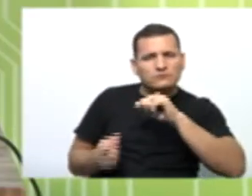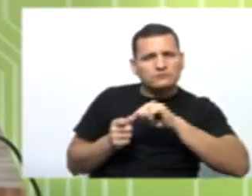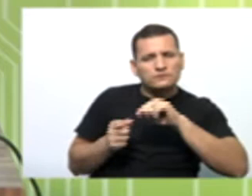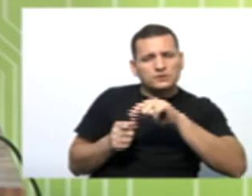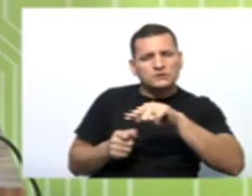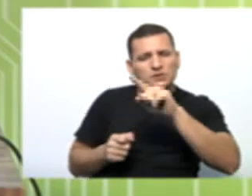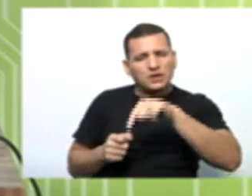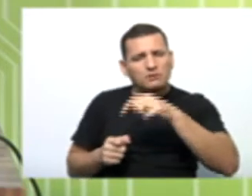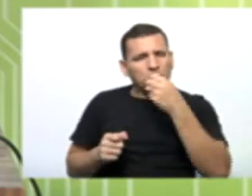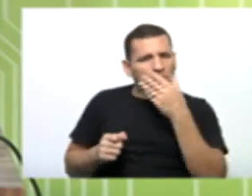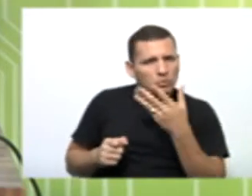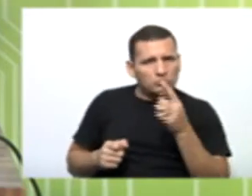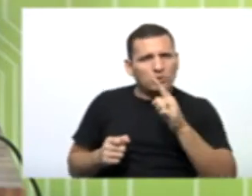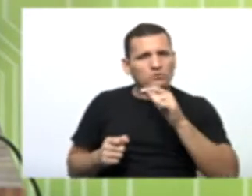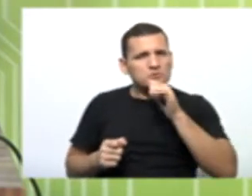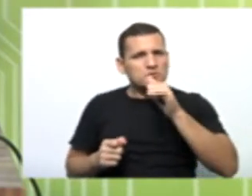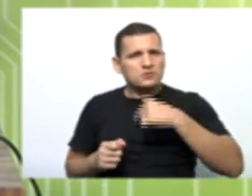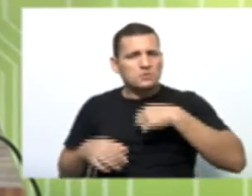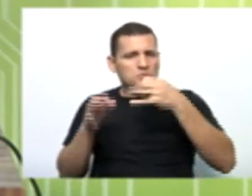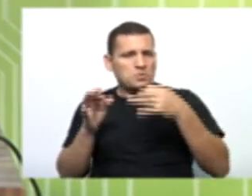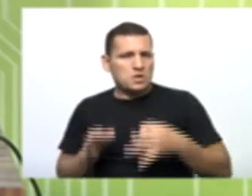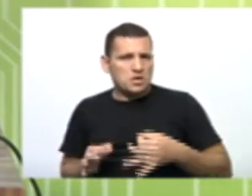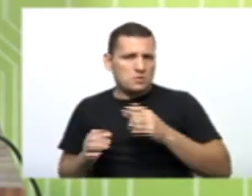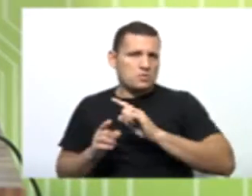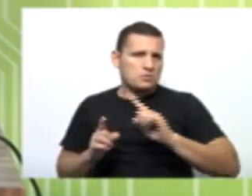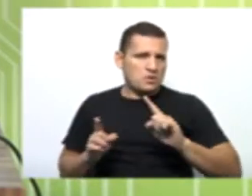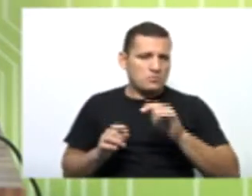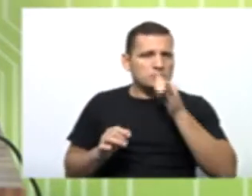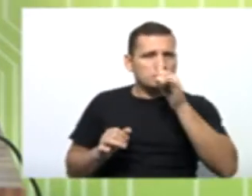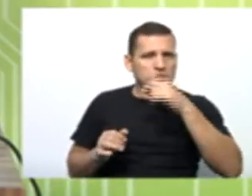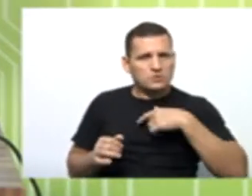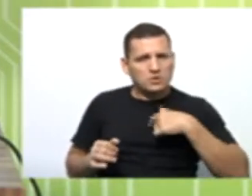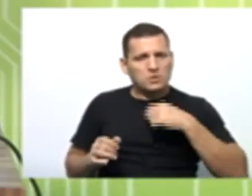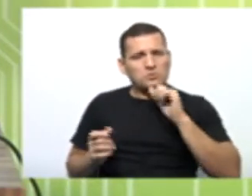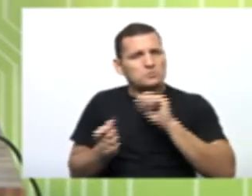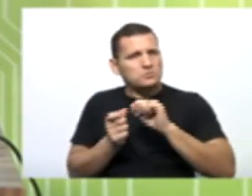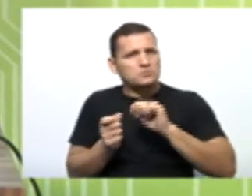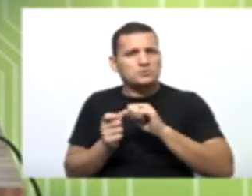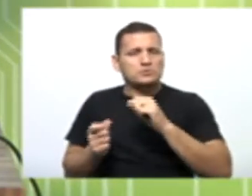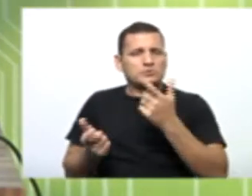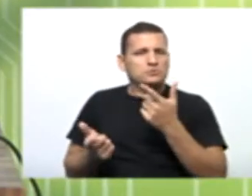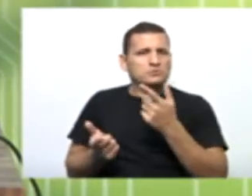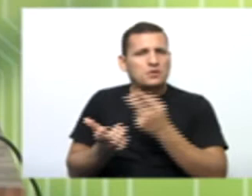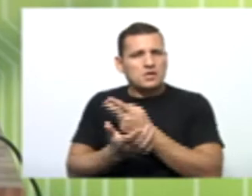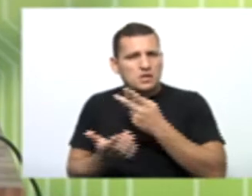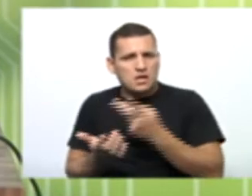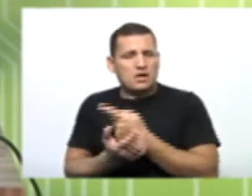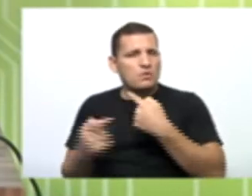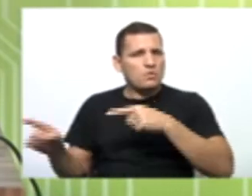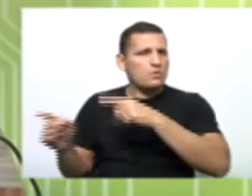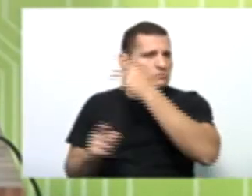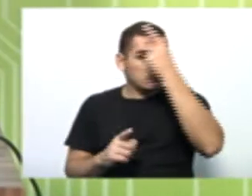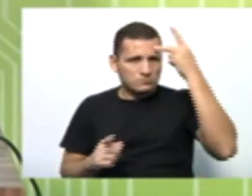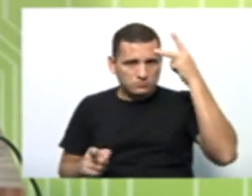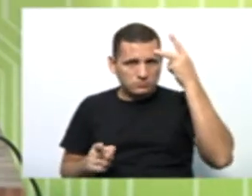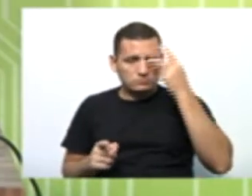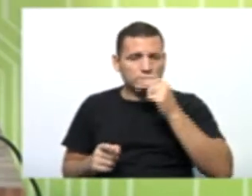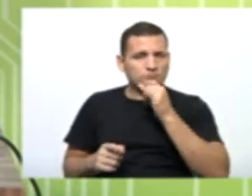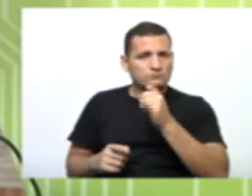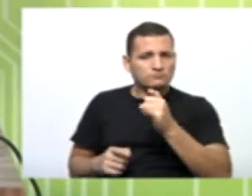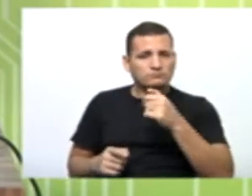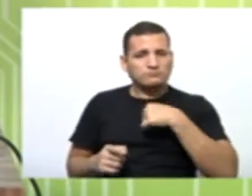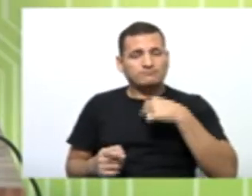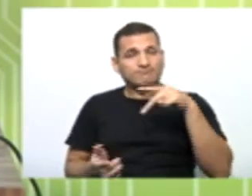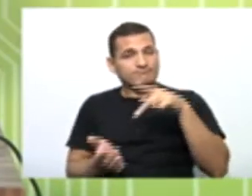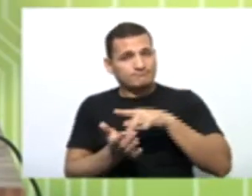importante. Se eu fui correto com o outro, se eu não cometi nenhum ato injusto contra alguma pessoa, se eu